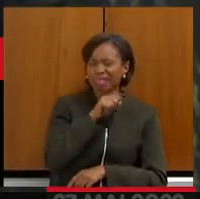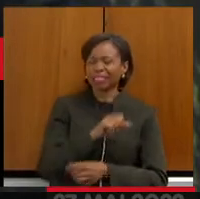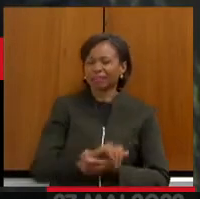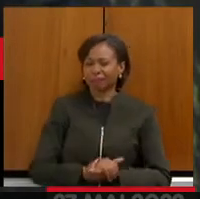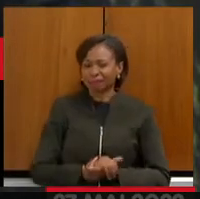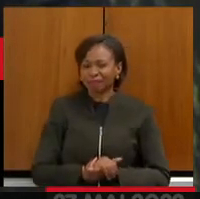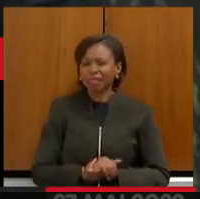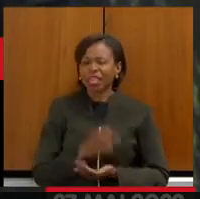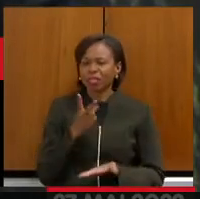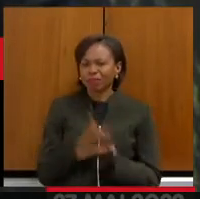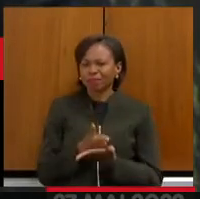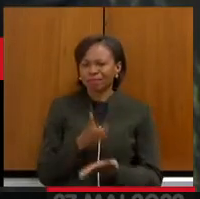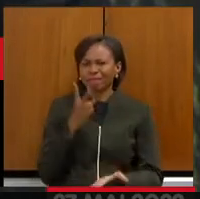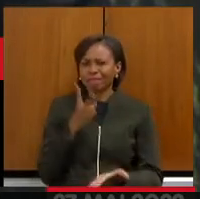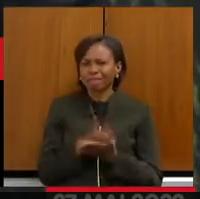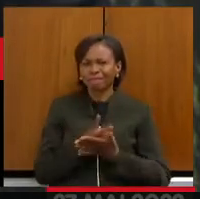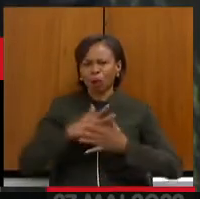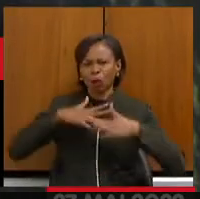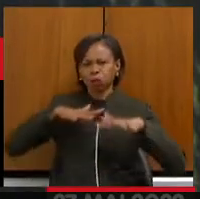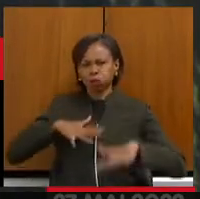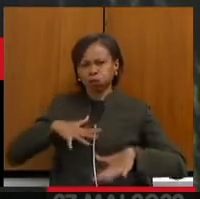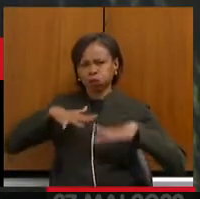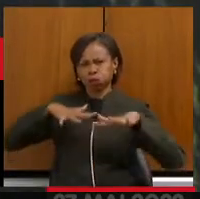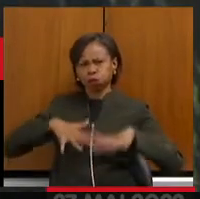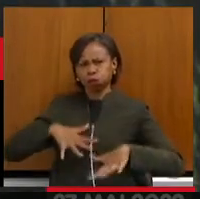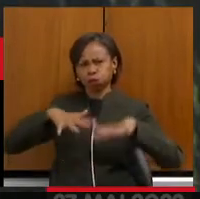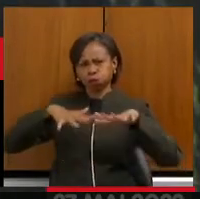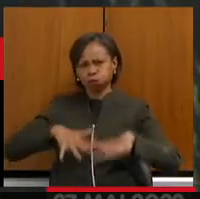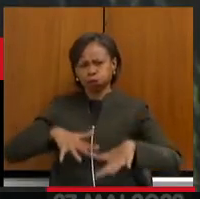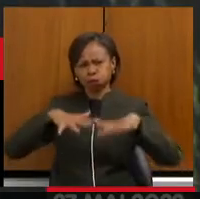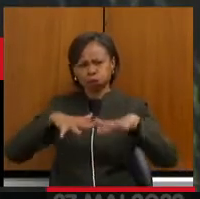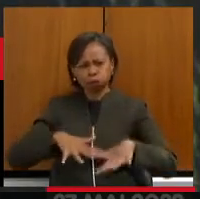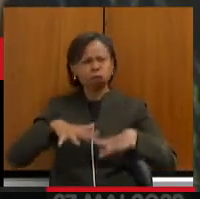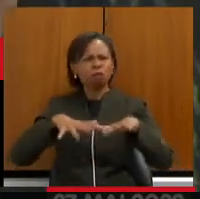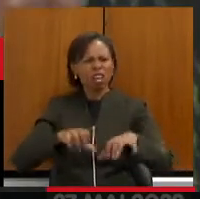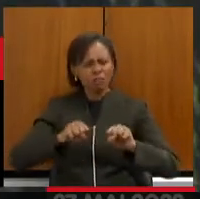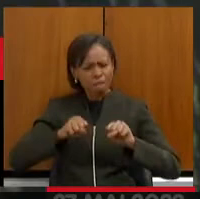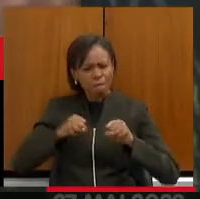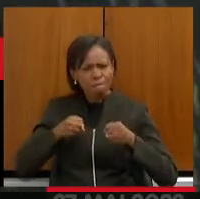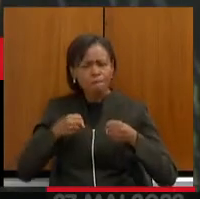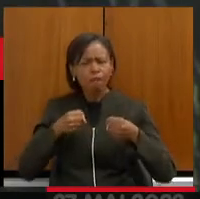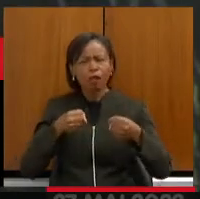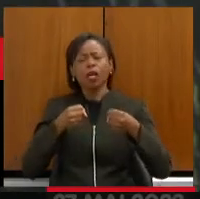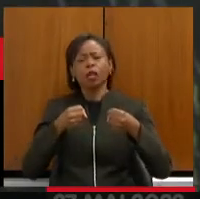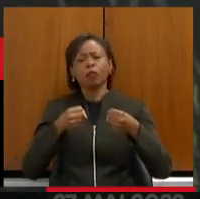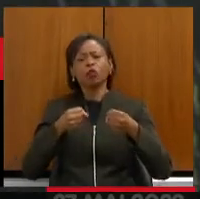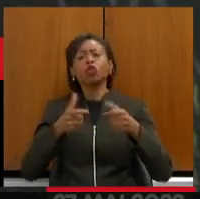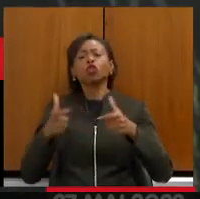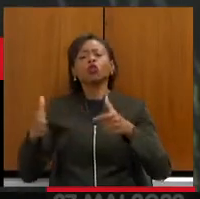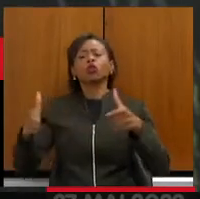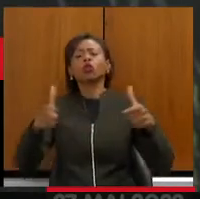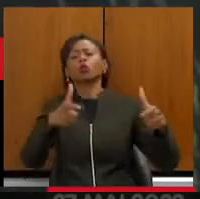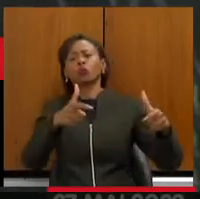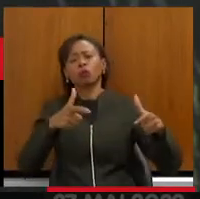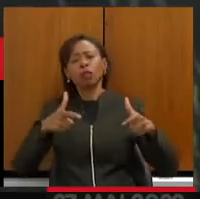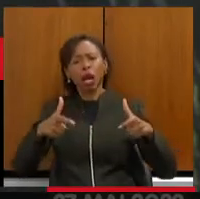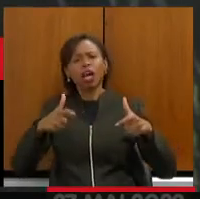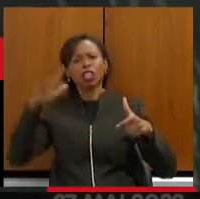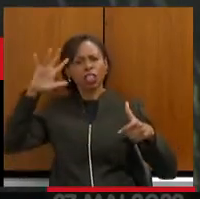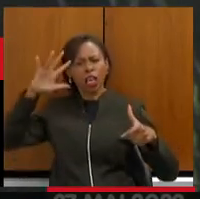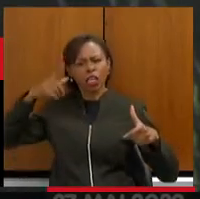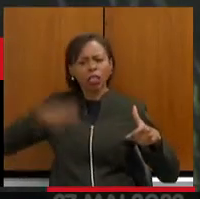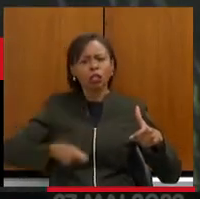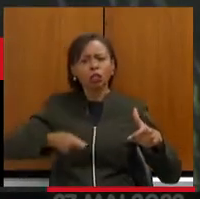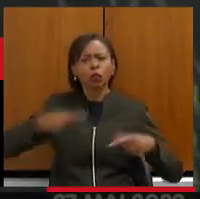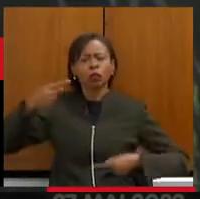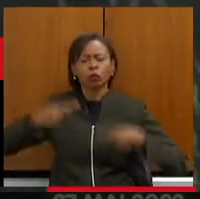em marcha Resistindo e persistindo e pela ocupação dos espaços de decisões